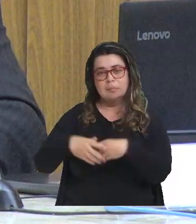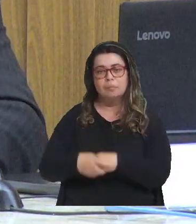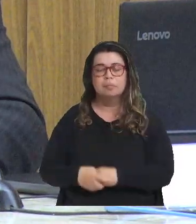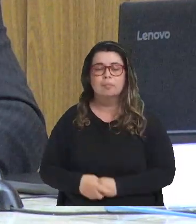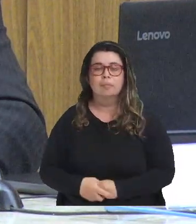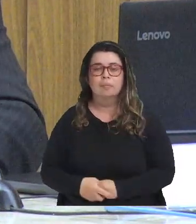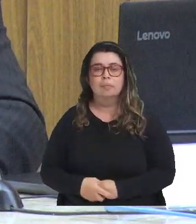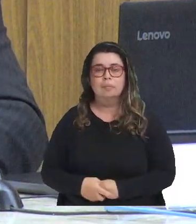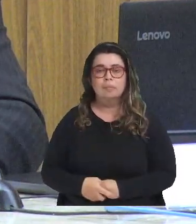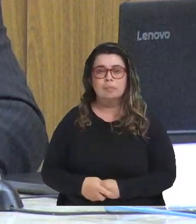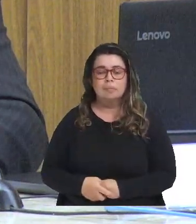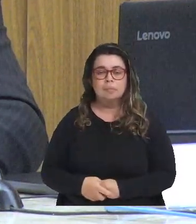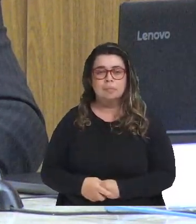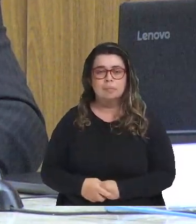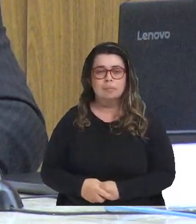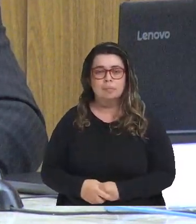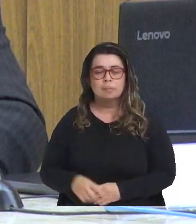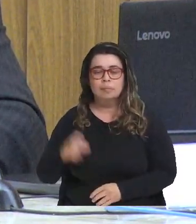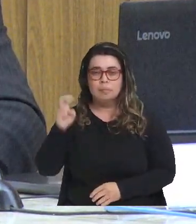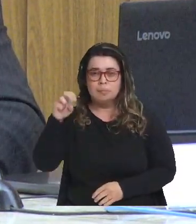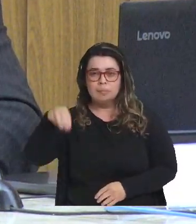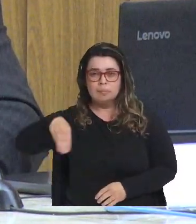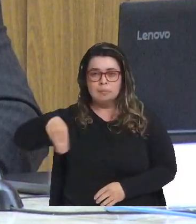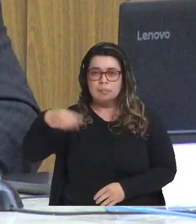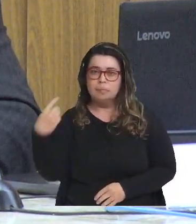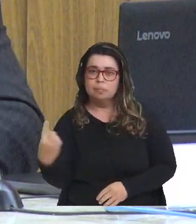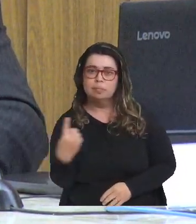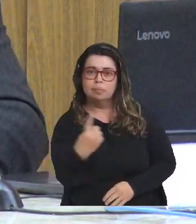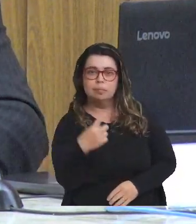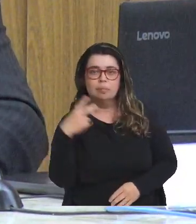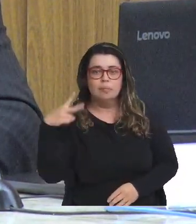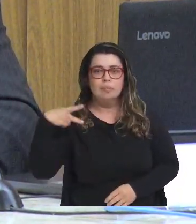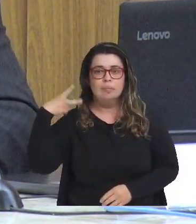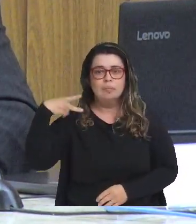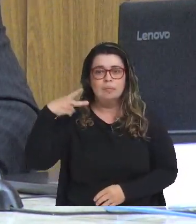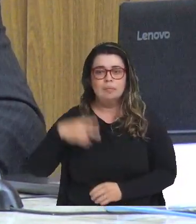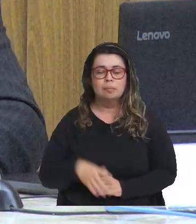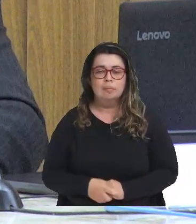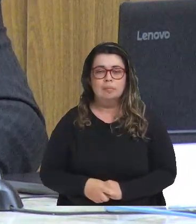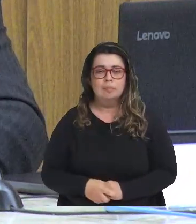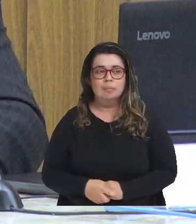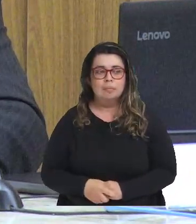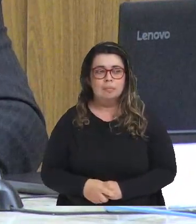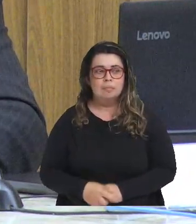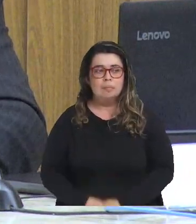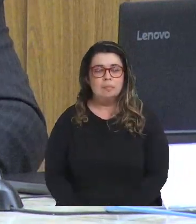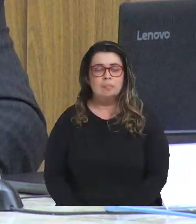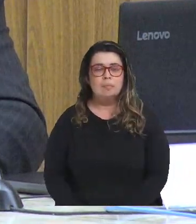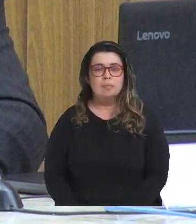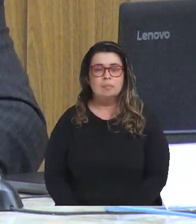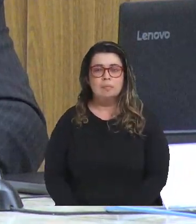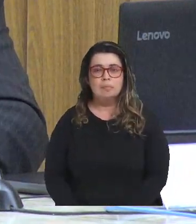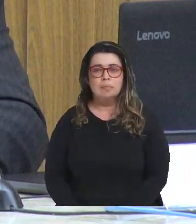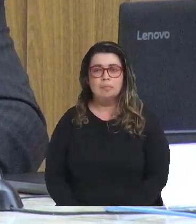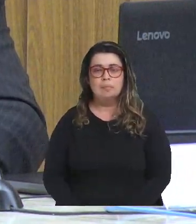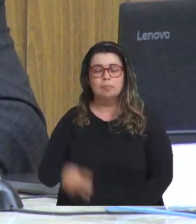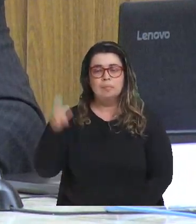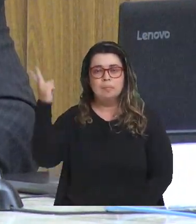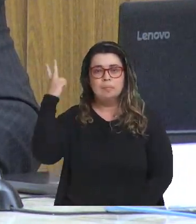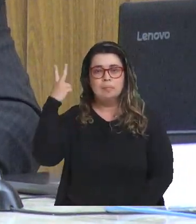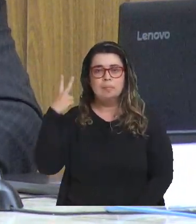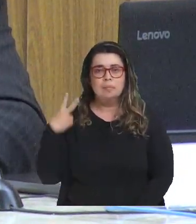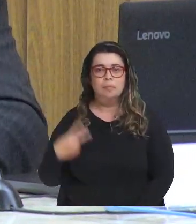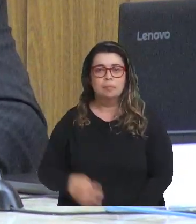que nos resta, tendo 5 minutos cada vereador inscrito. Eu concedo a palavra à vereadora Viviane